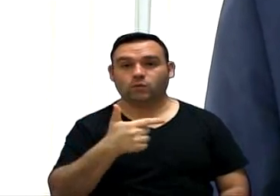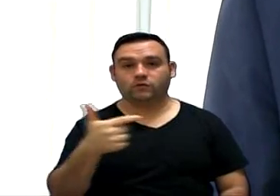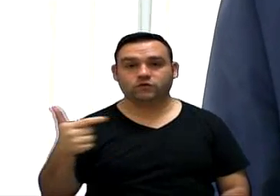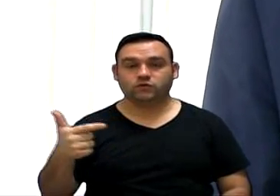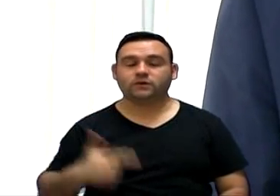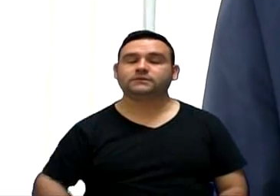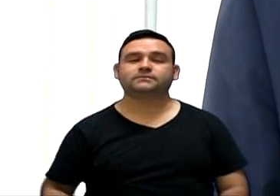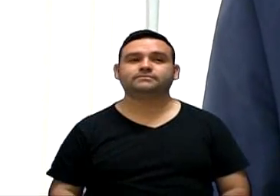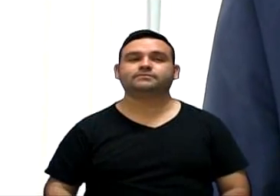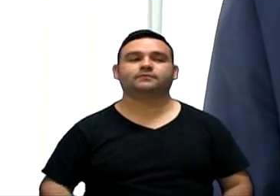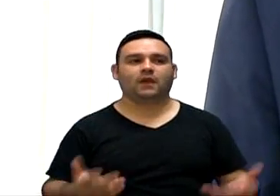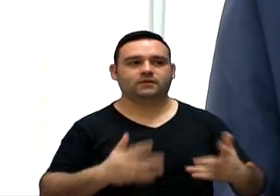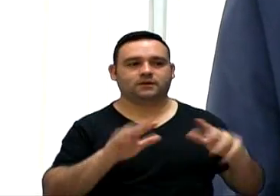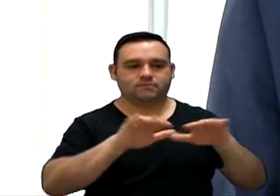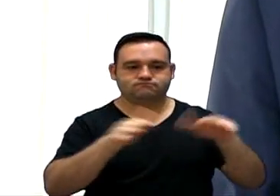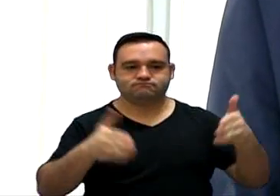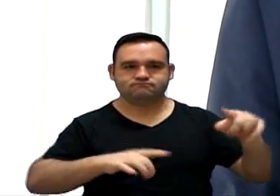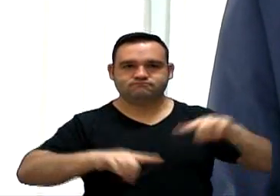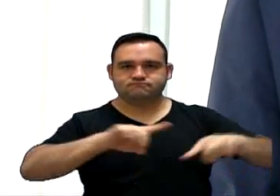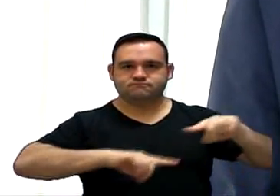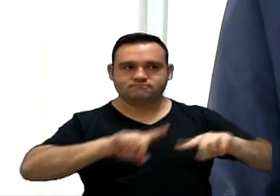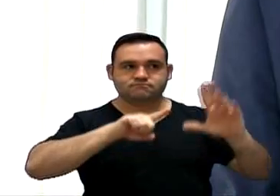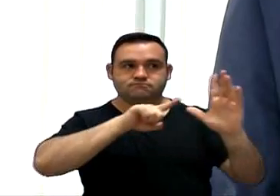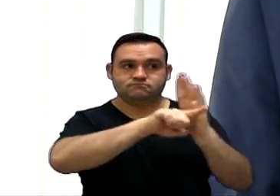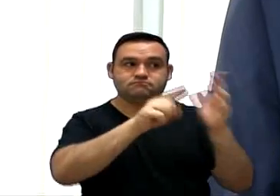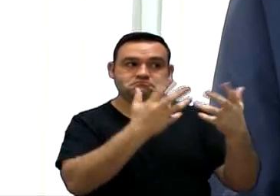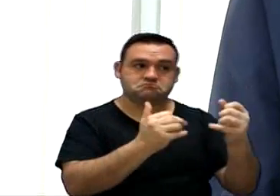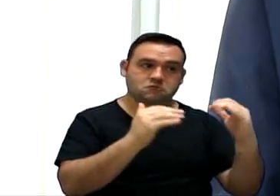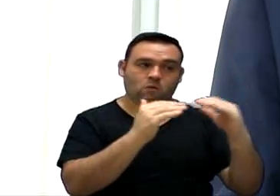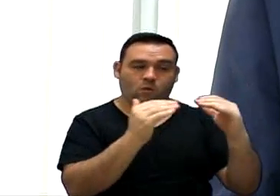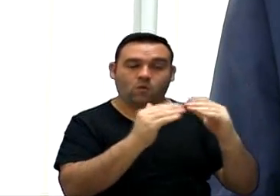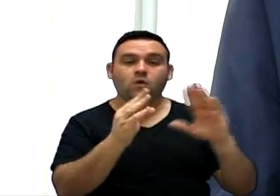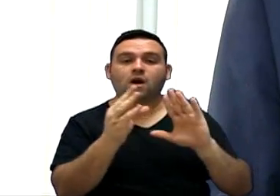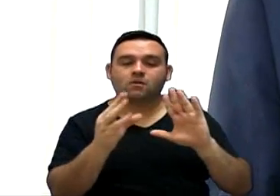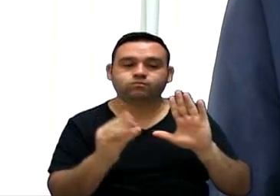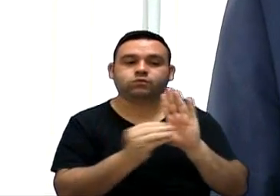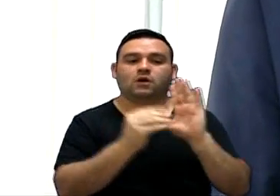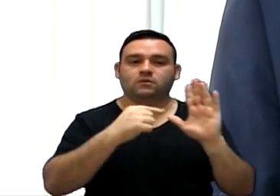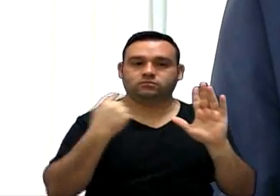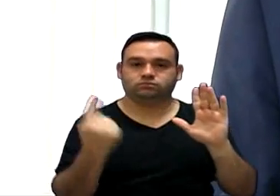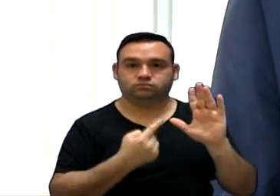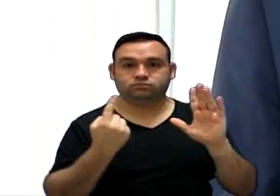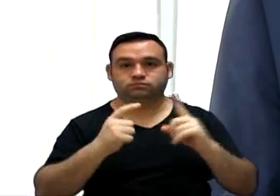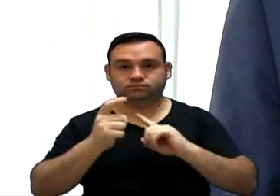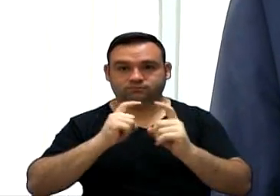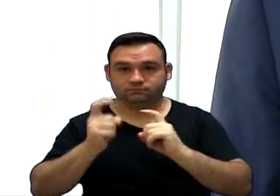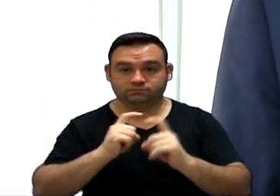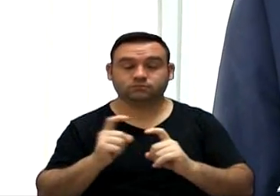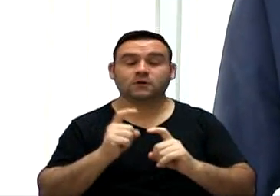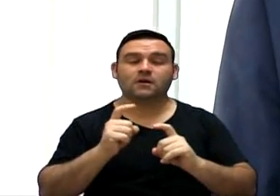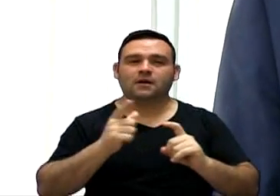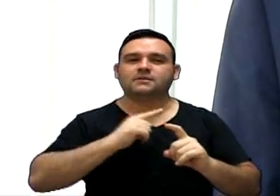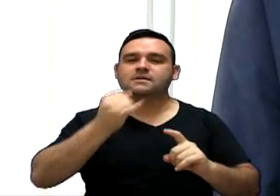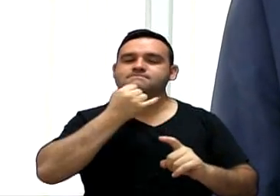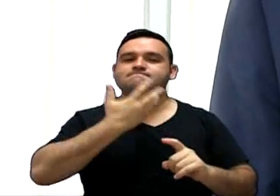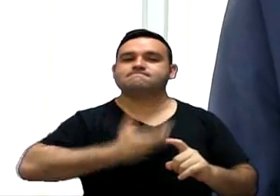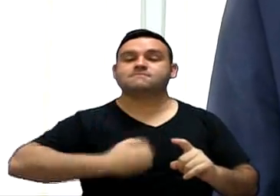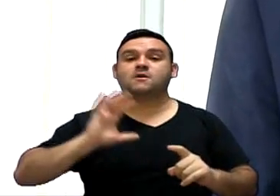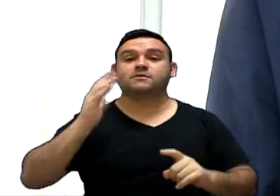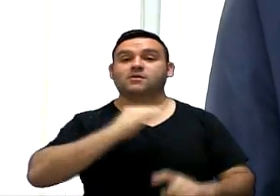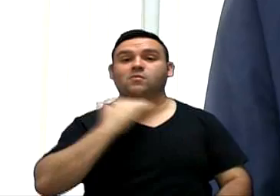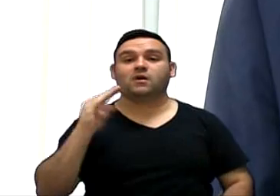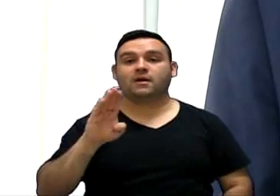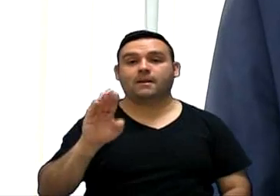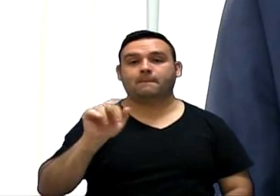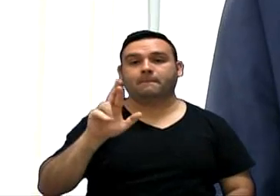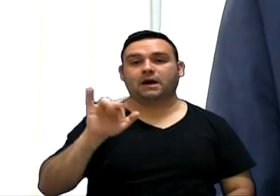2022. Requeiro a mesa ouvir o egrégio plenário, seja consignado nos anais da presente sessão. Voto de profundo pesar pelo falecimento da